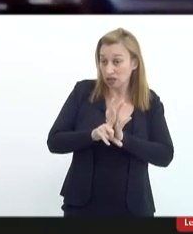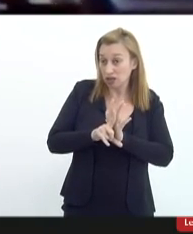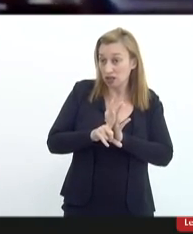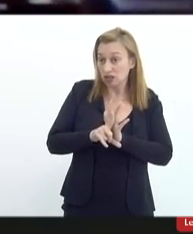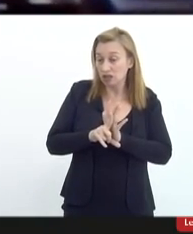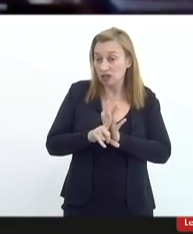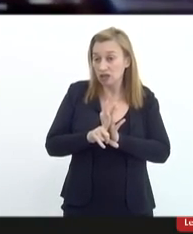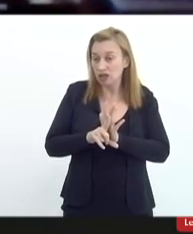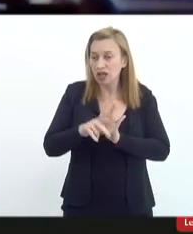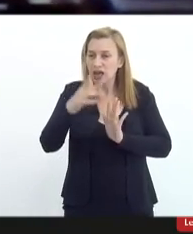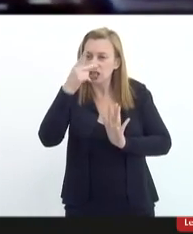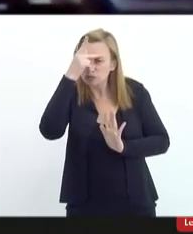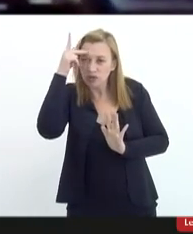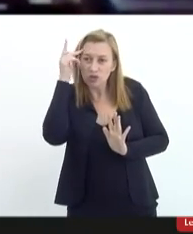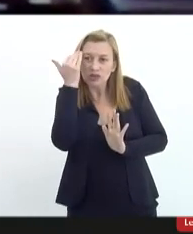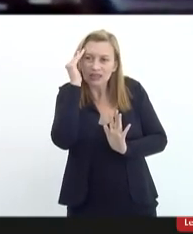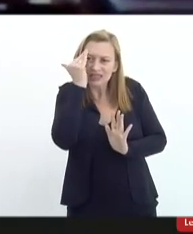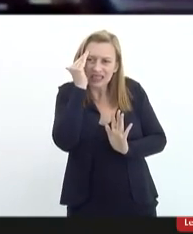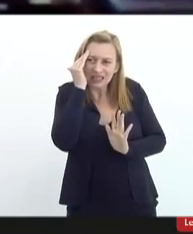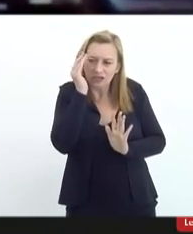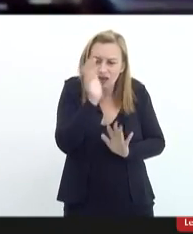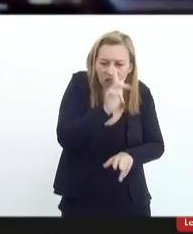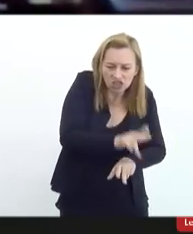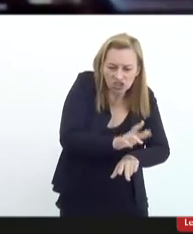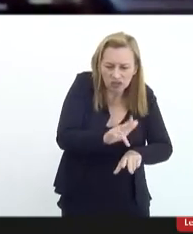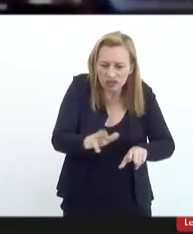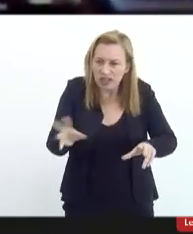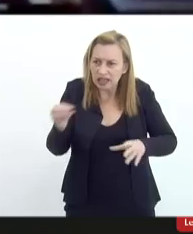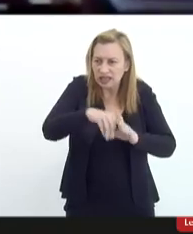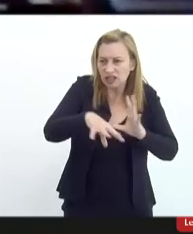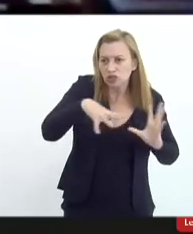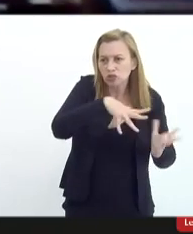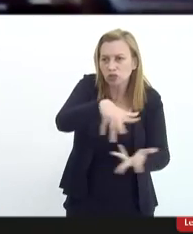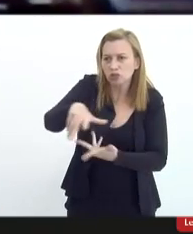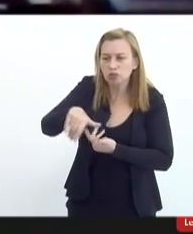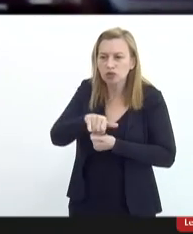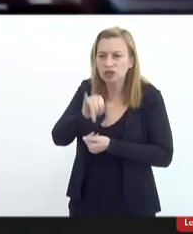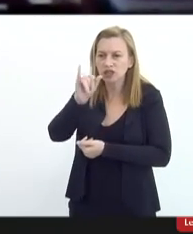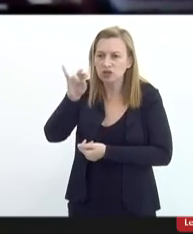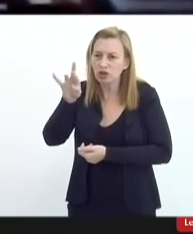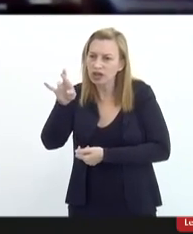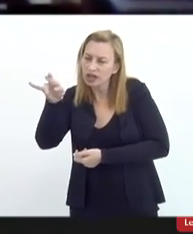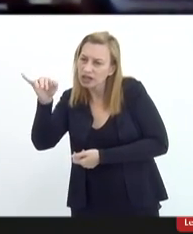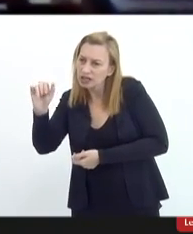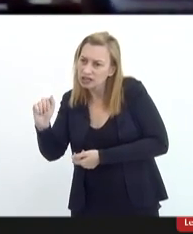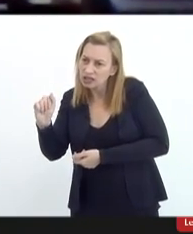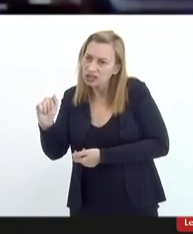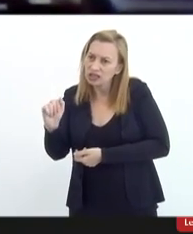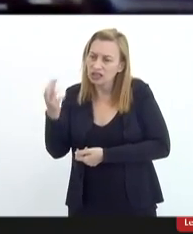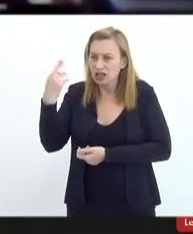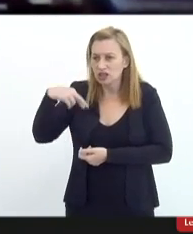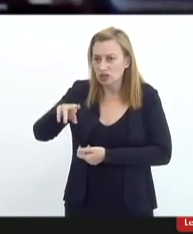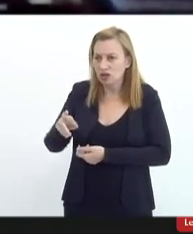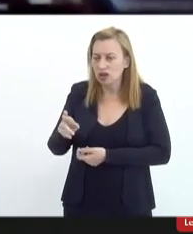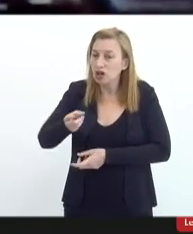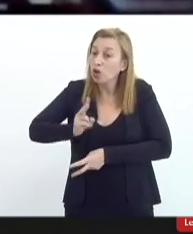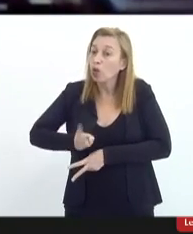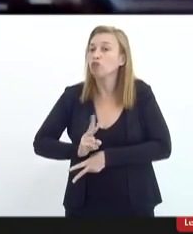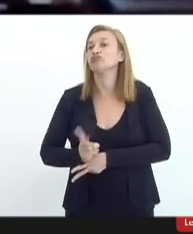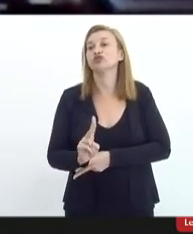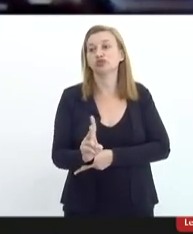pessoas entendam a diversidade do mundo, a intolerância religiosa irá